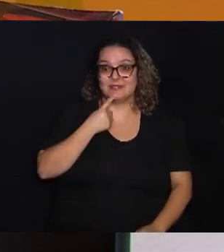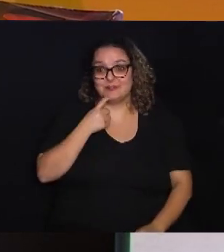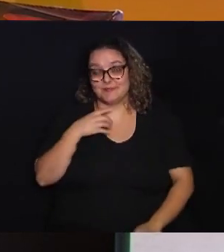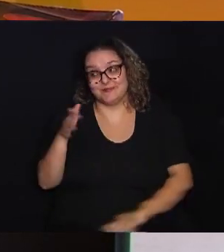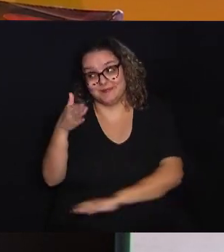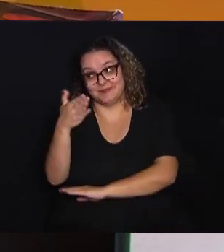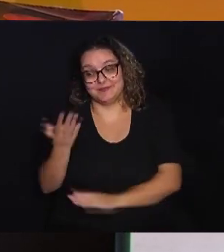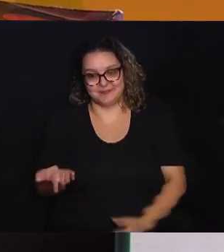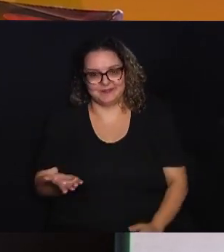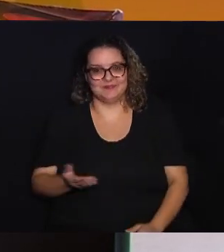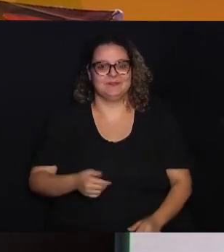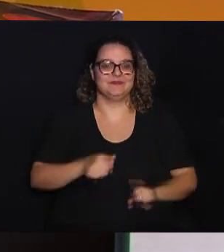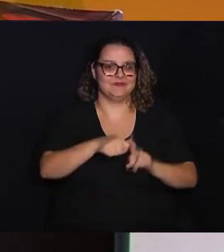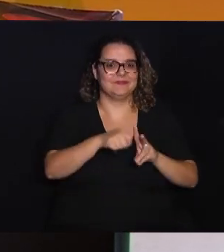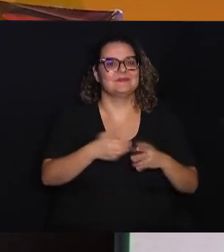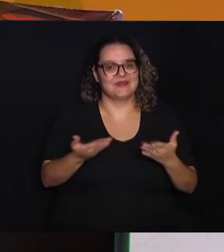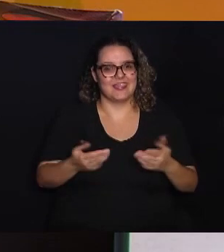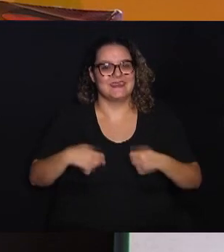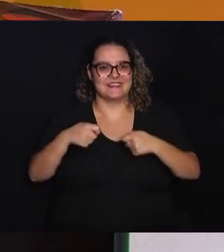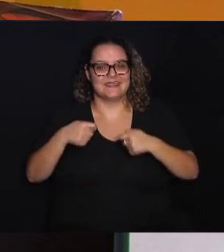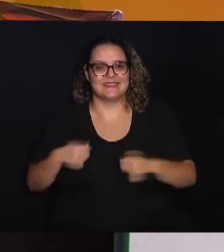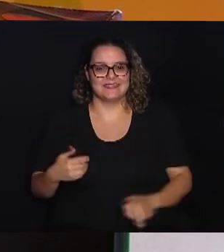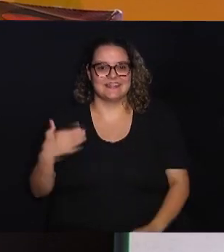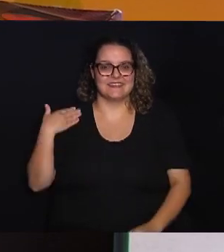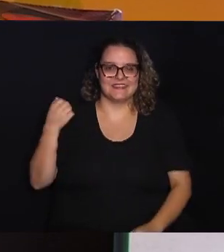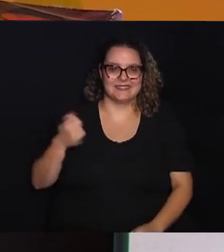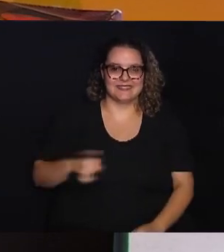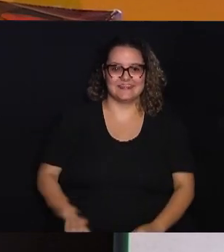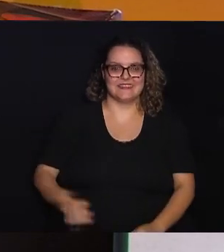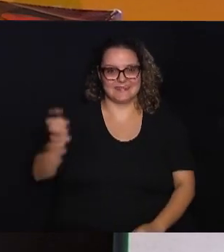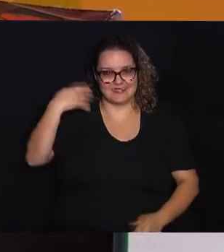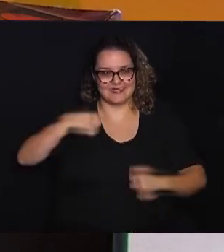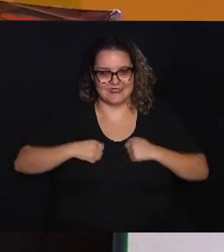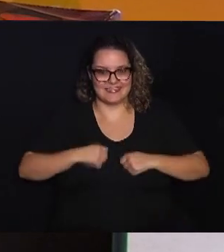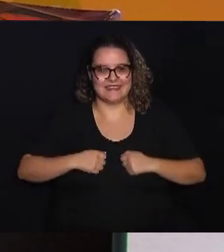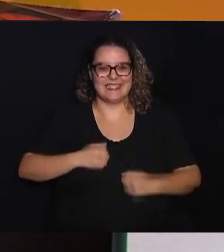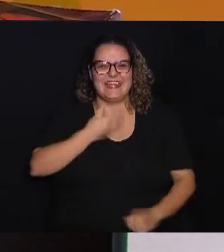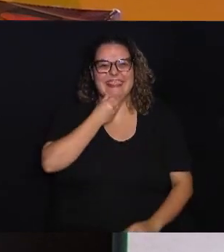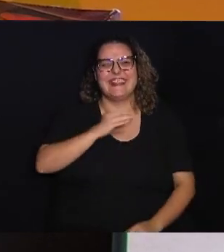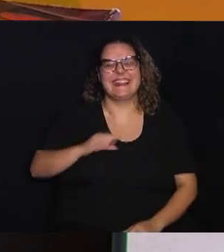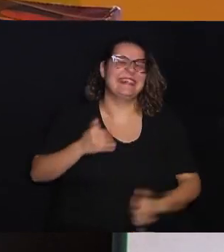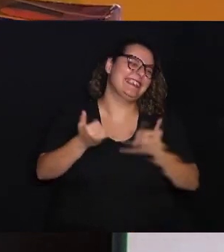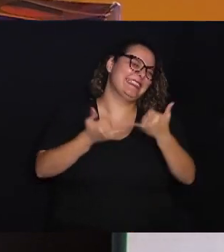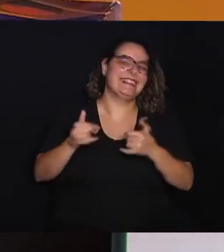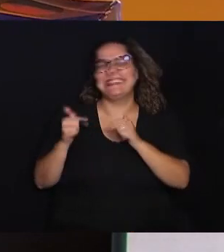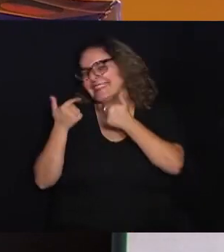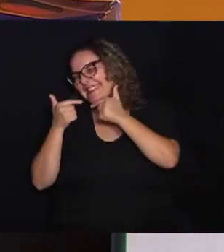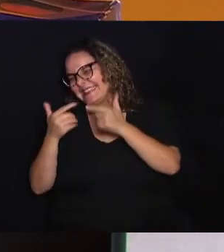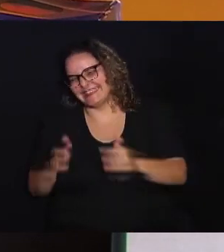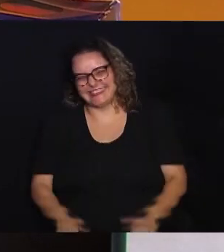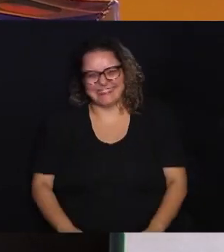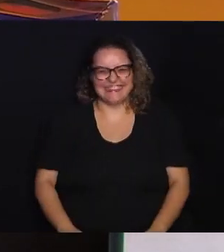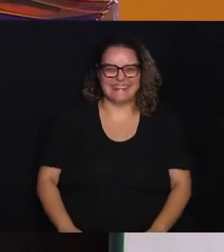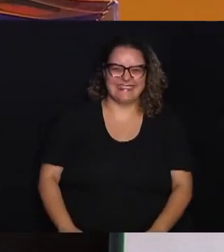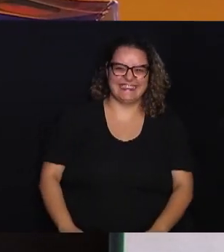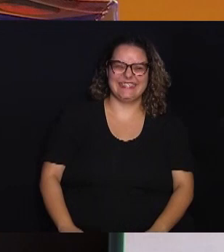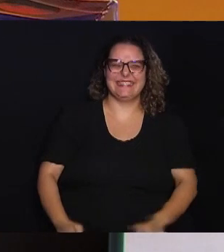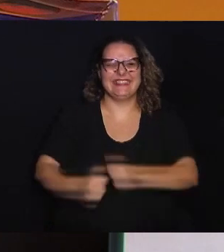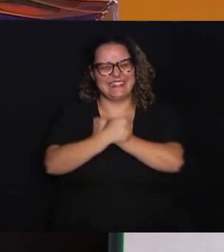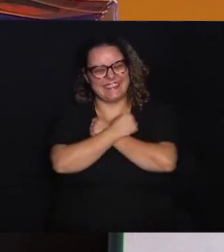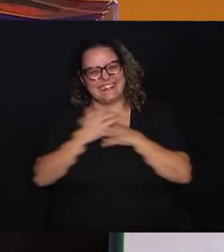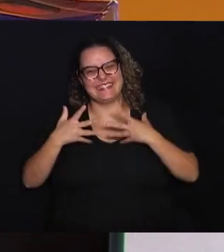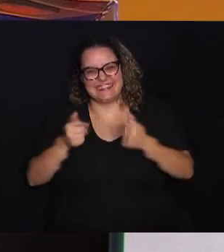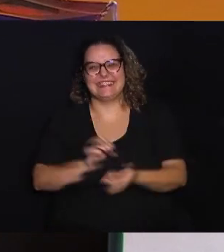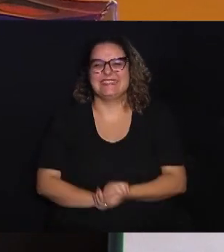agora nesses próximos meses. É isso. E se precisar, vai tomar banho na casa do cunhado. Tô brincando. Valeu,